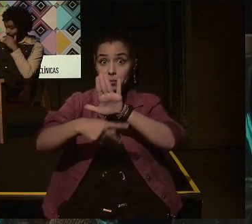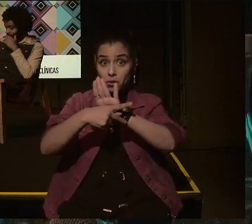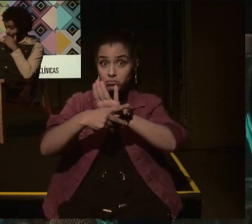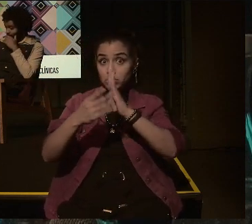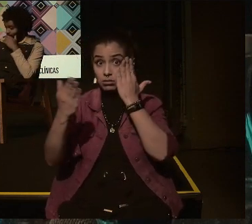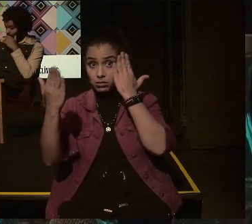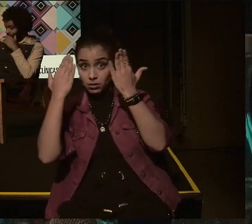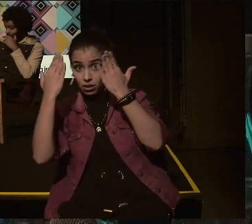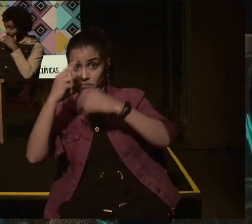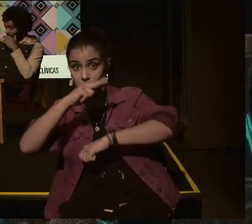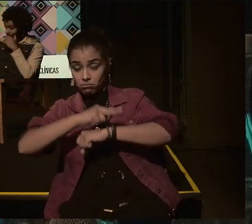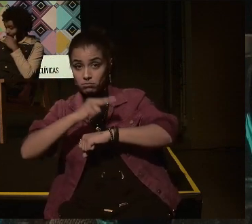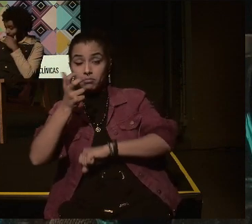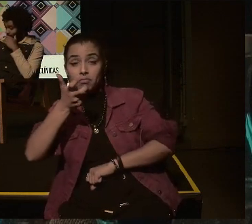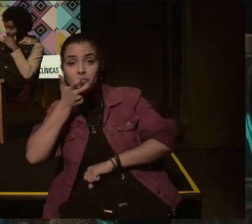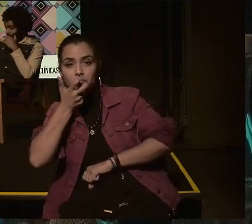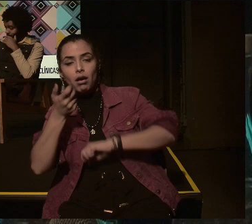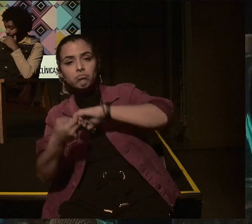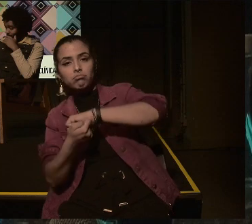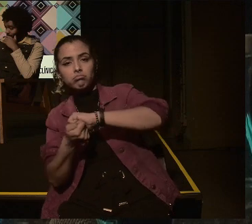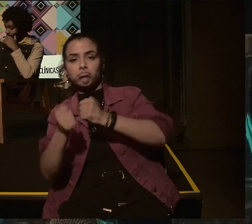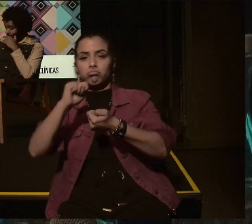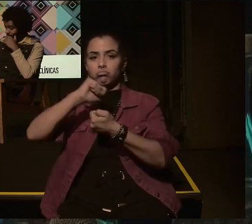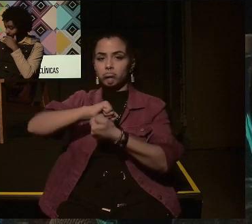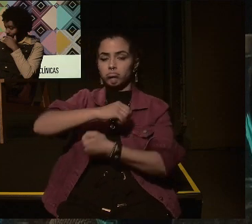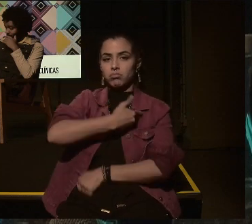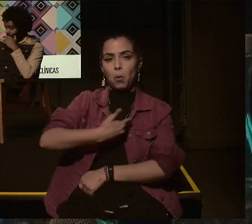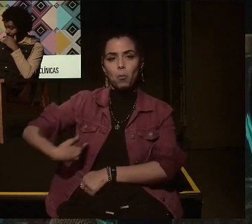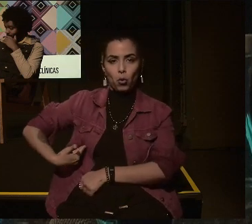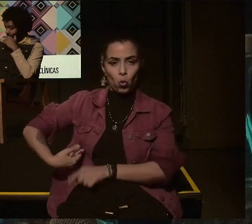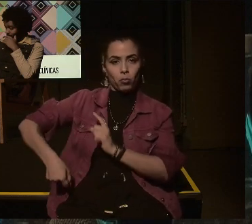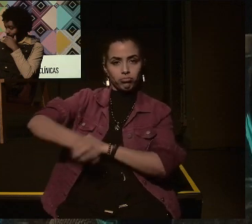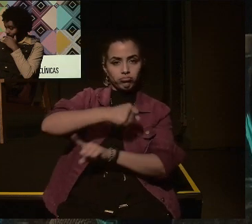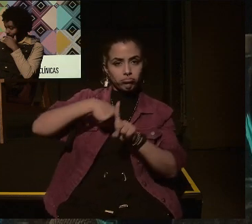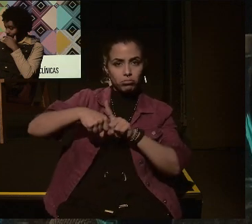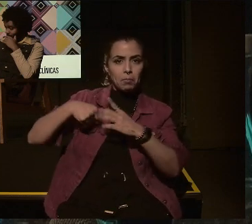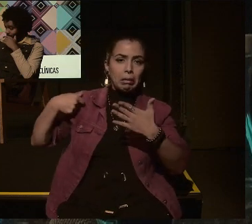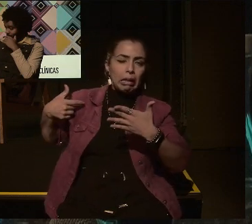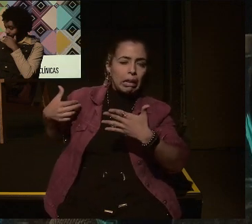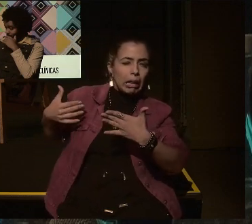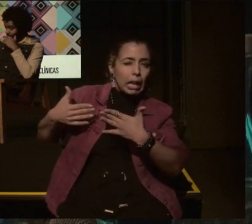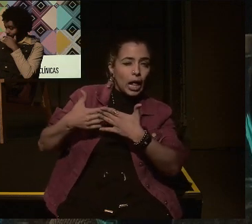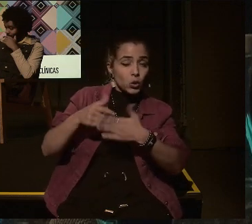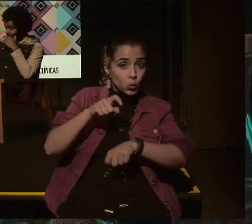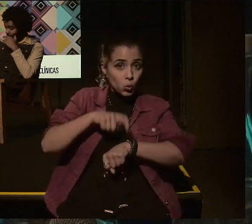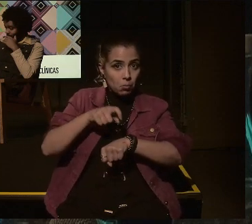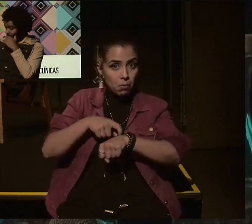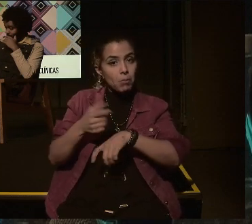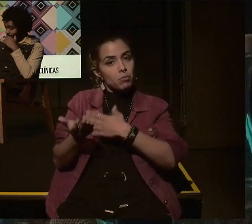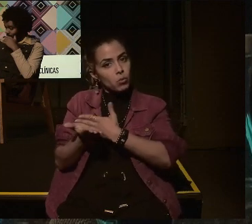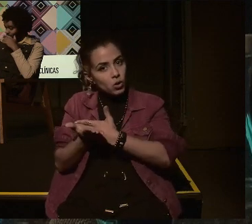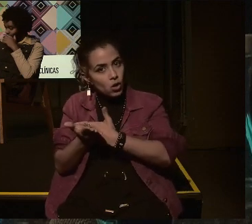psicanálise pública e coletiva, desde o seu nascimento.